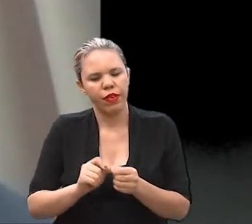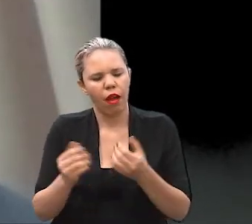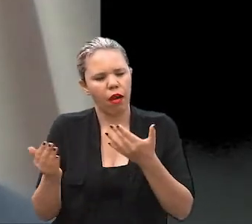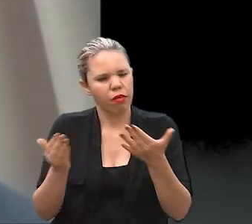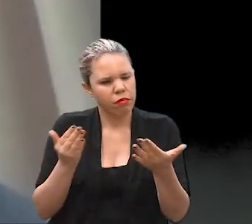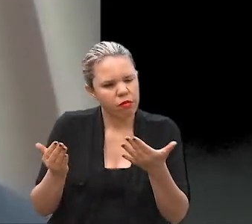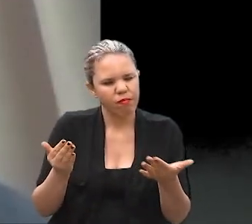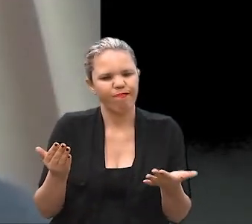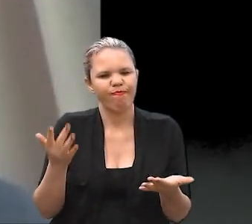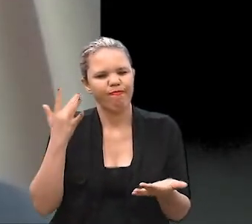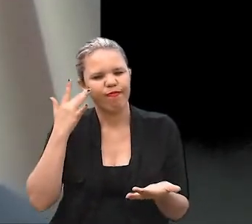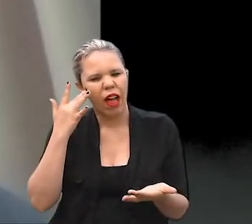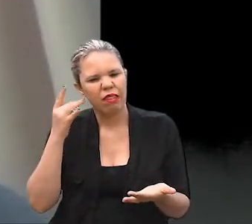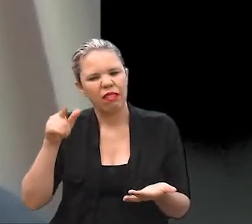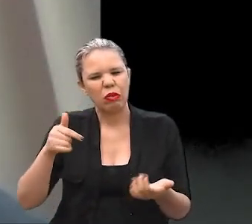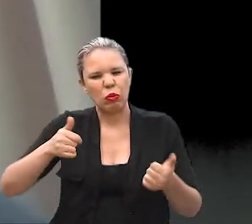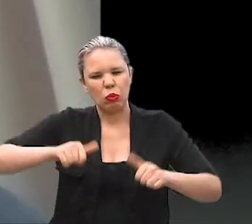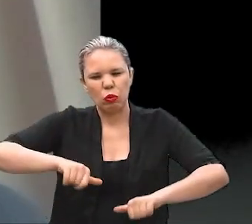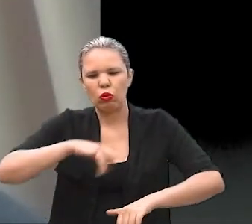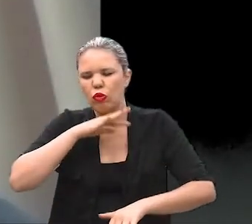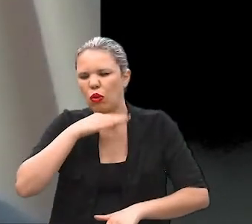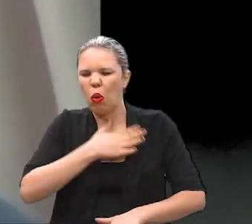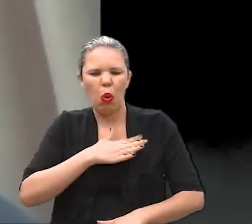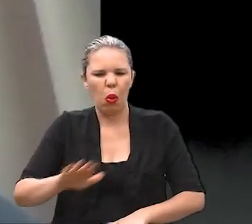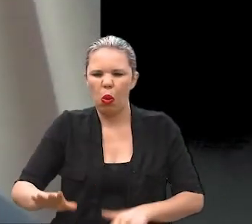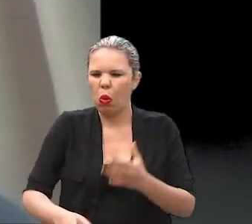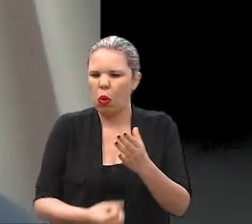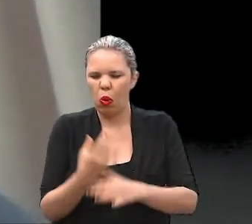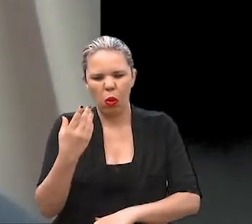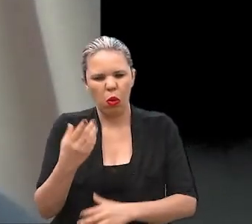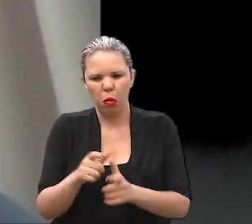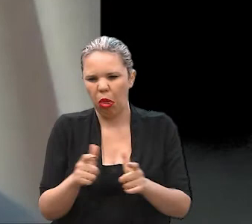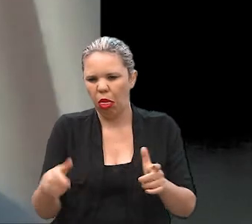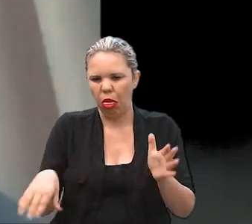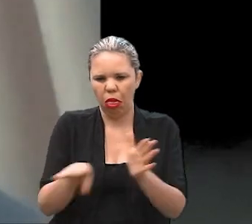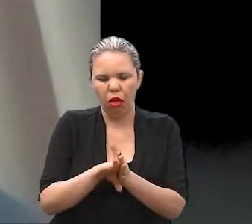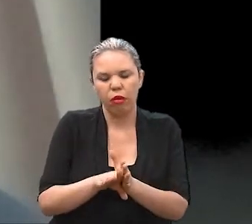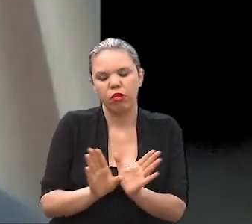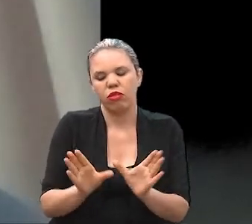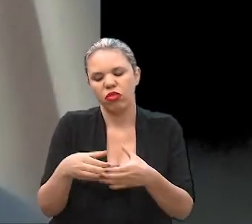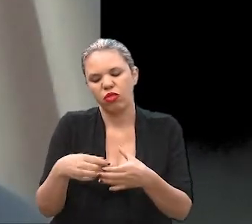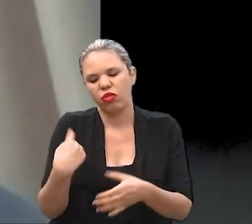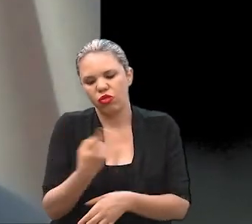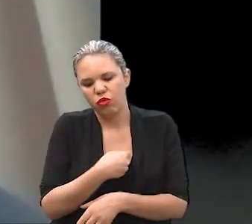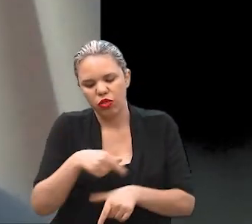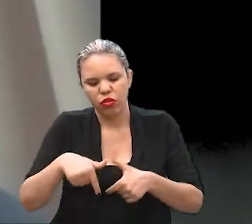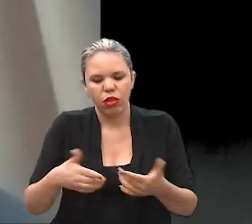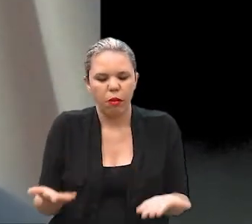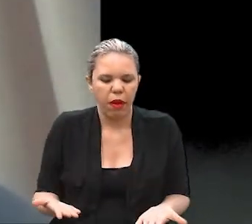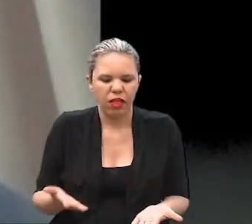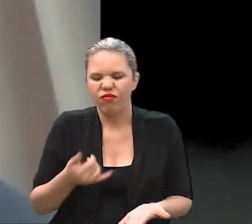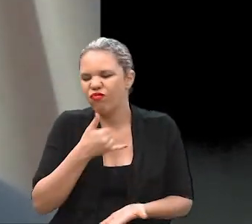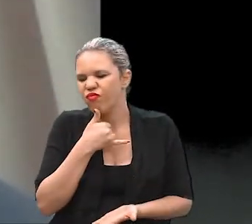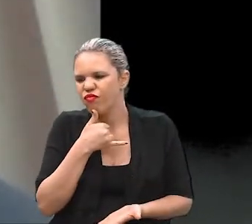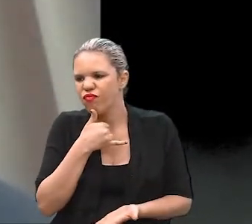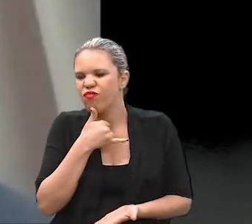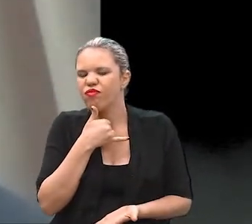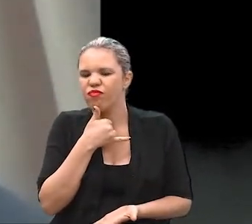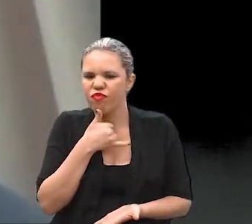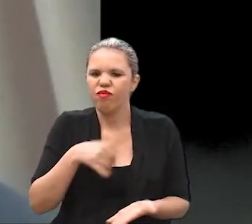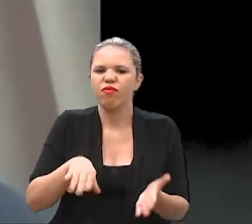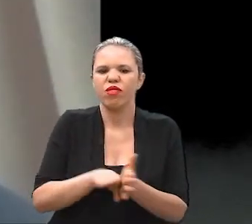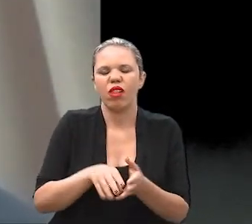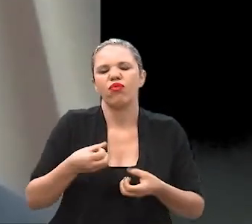balanço negativo, porque a gente não gostaria que essas demandas chegassem na comissão, mas, infelizmente, tem chegado